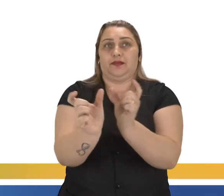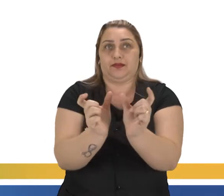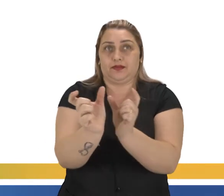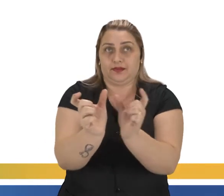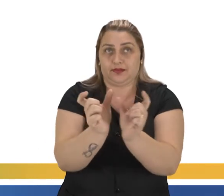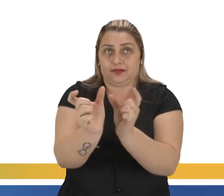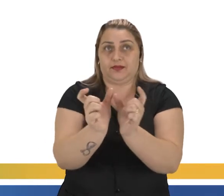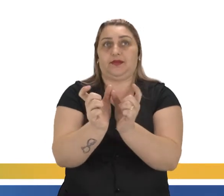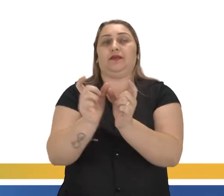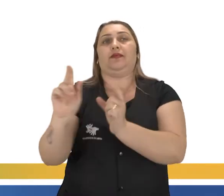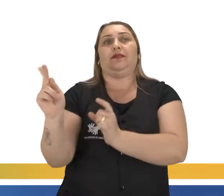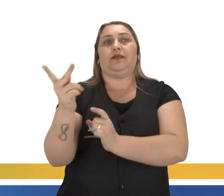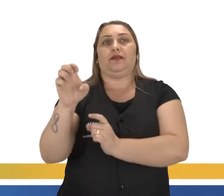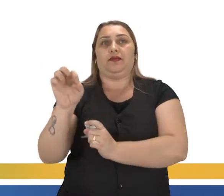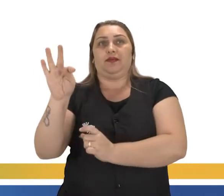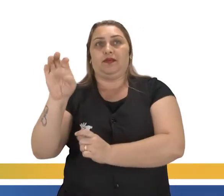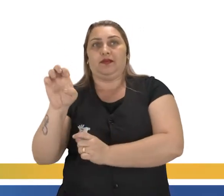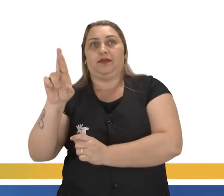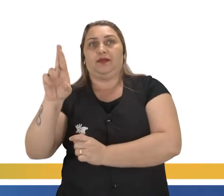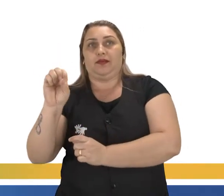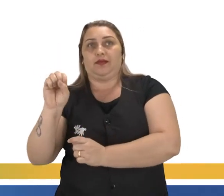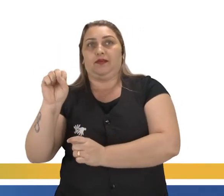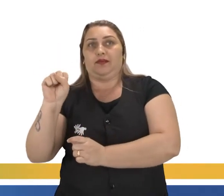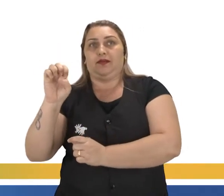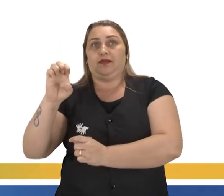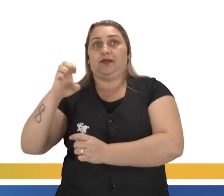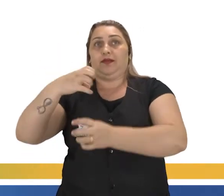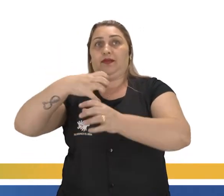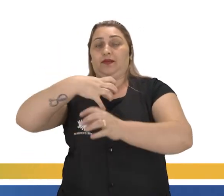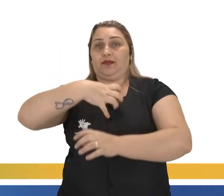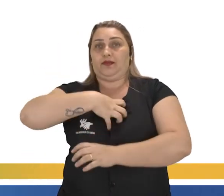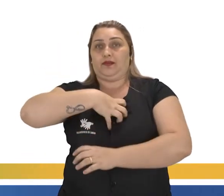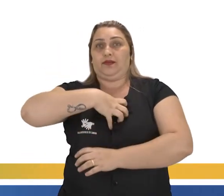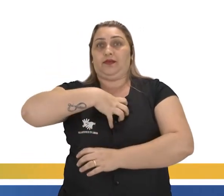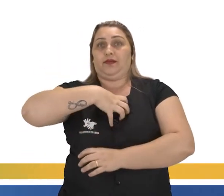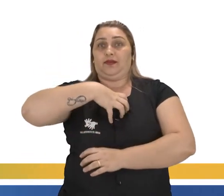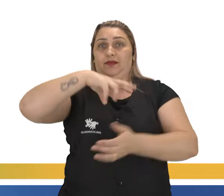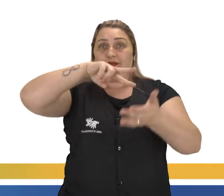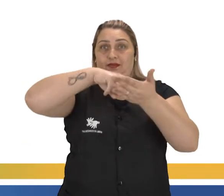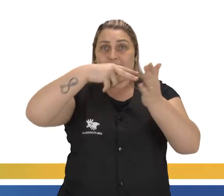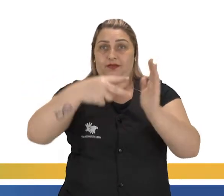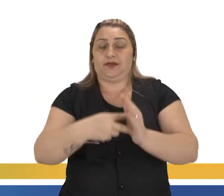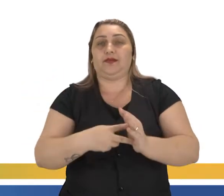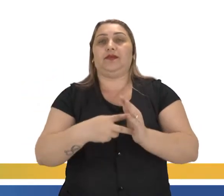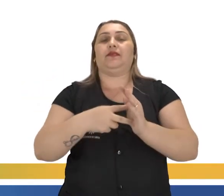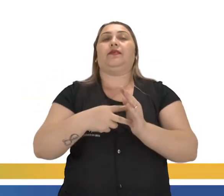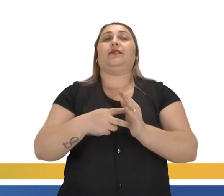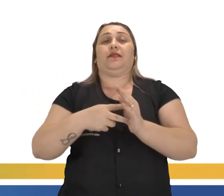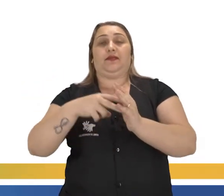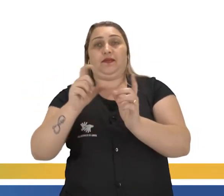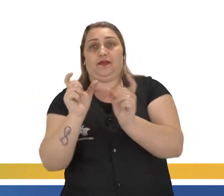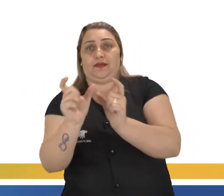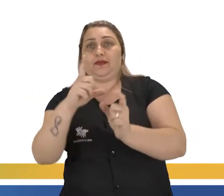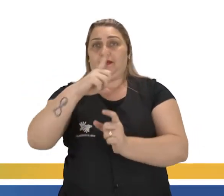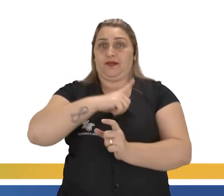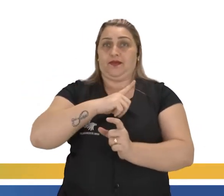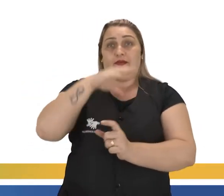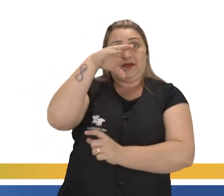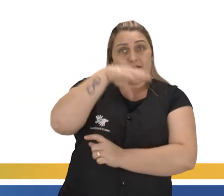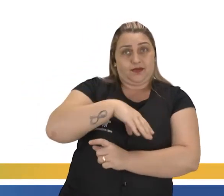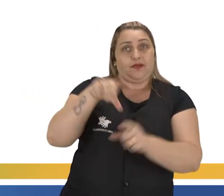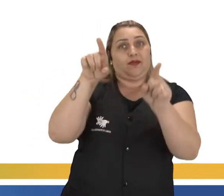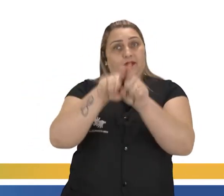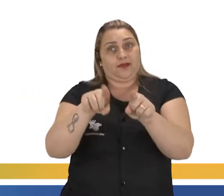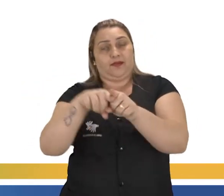heterossemânticas. Essas são um pouco mais complicadas, mas vamos lá. As heterossemânticas são palavras que existem tanto no